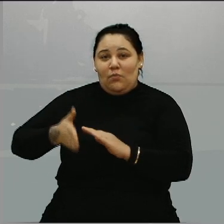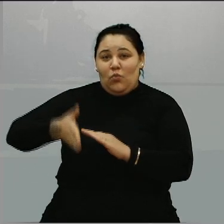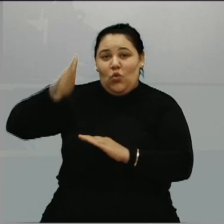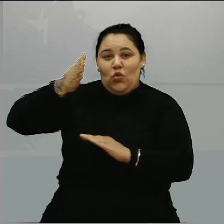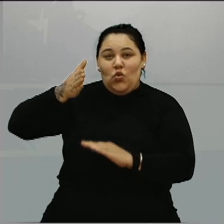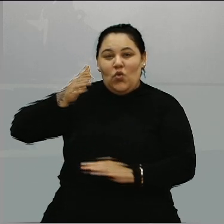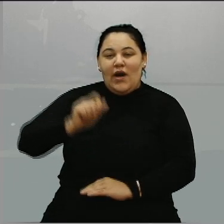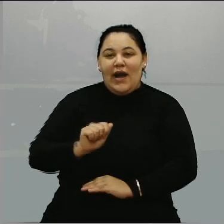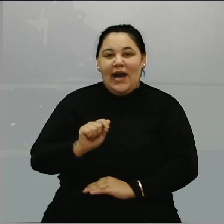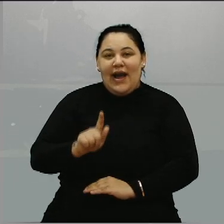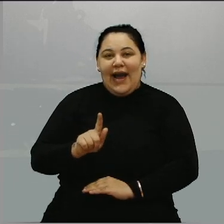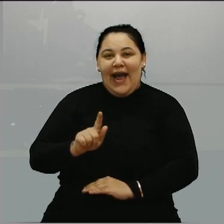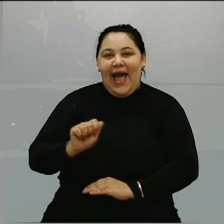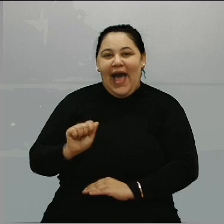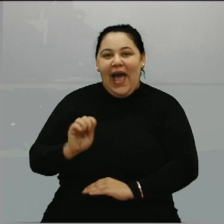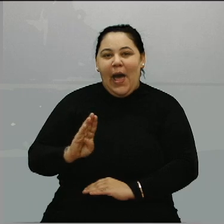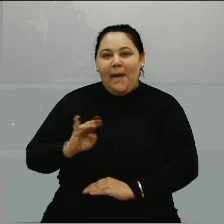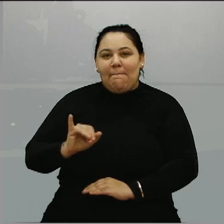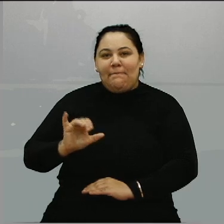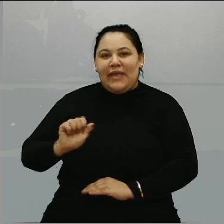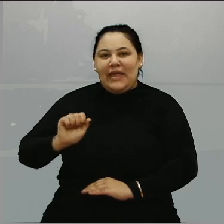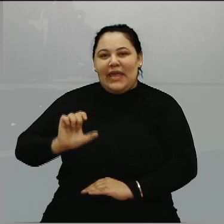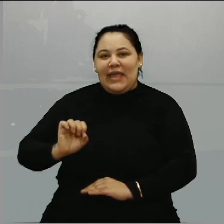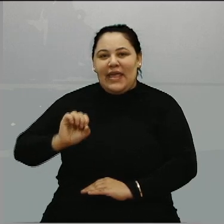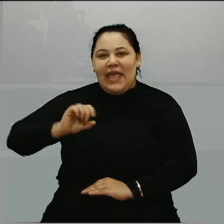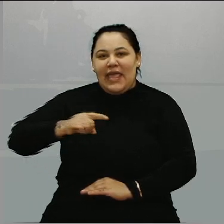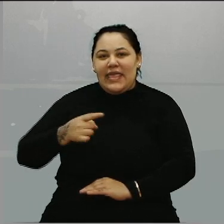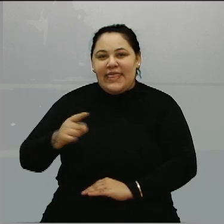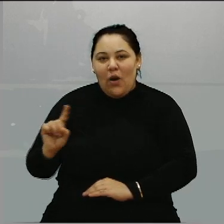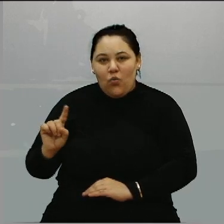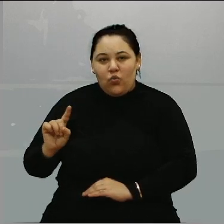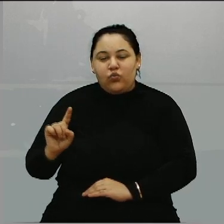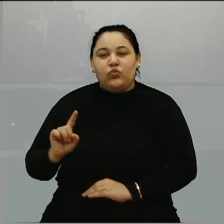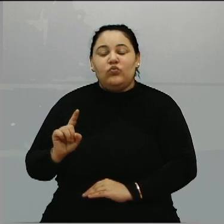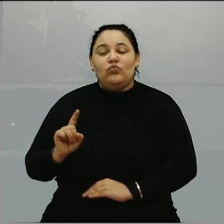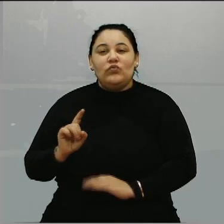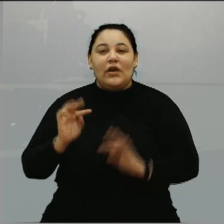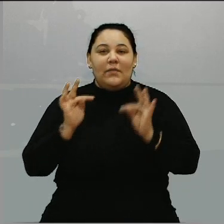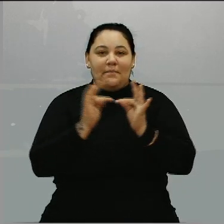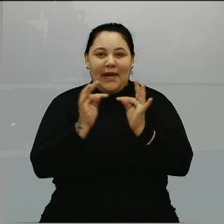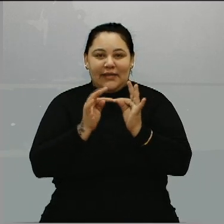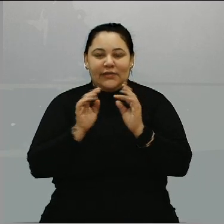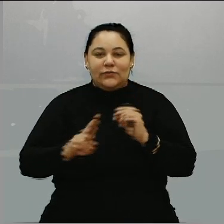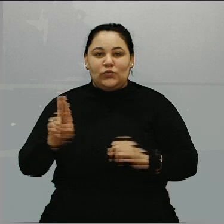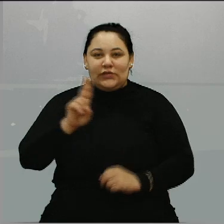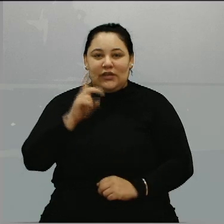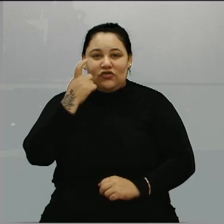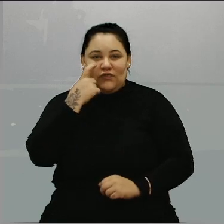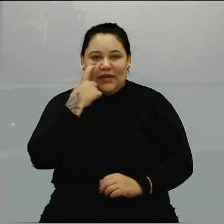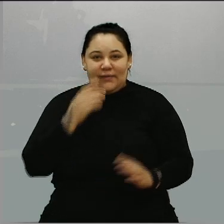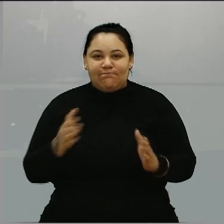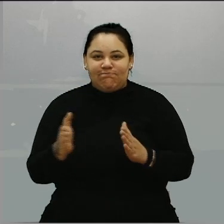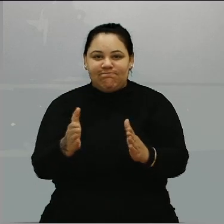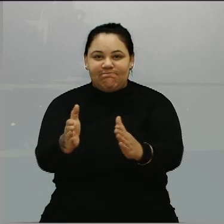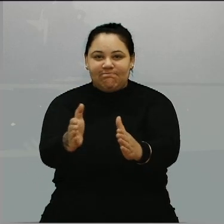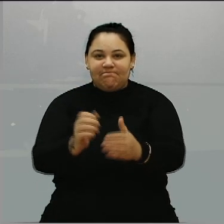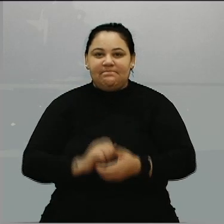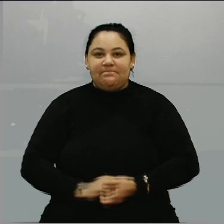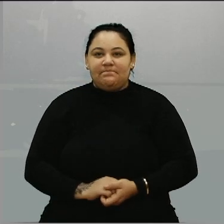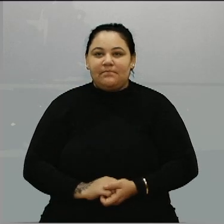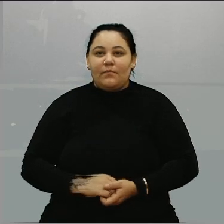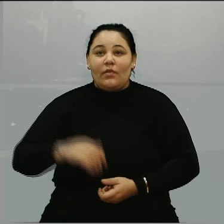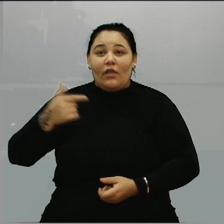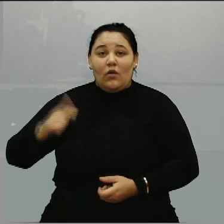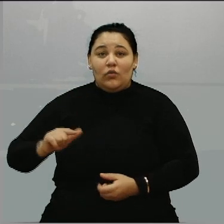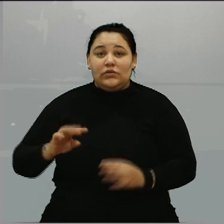é essa técnica utilizada que a gente vê nas estradas, né. Outra técnica, né,